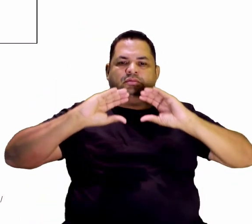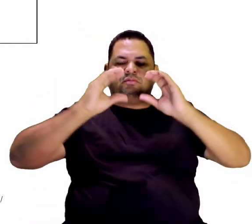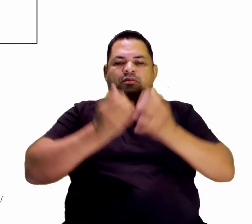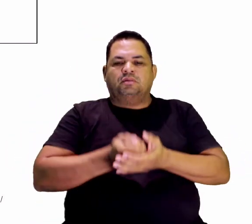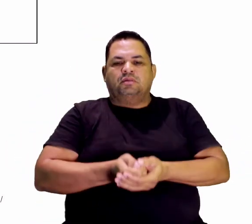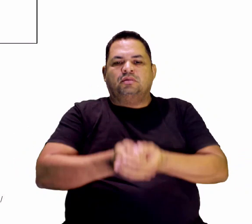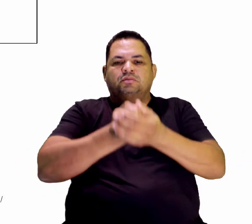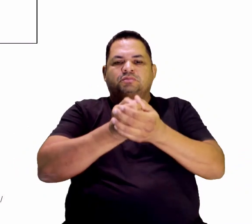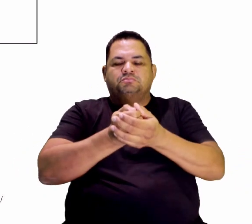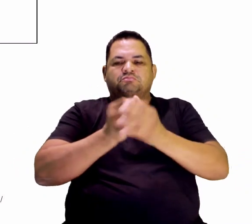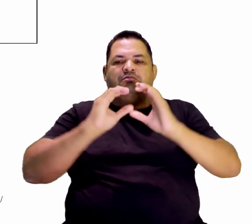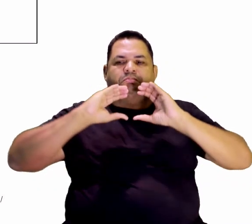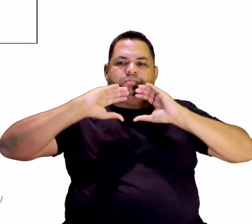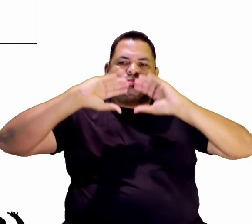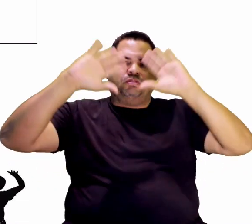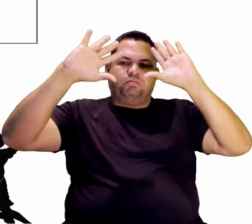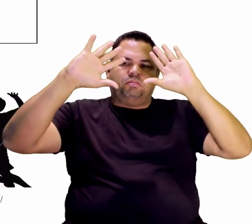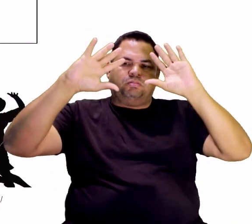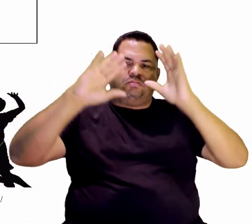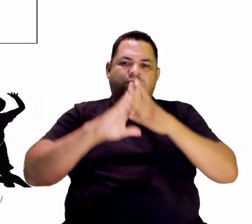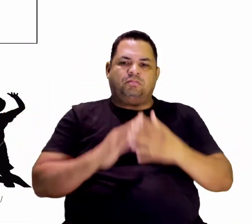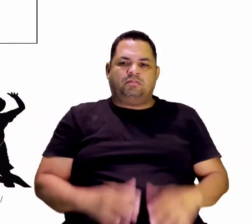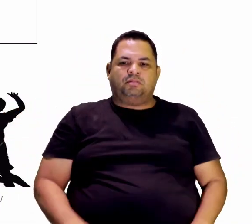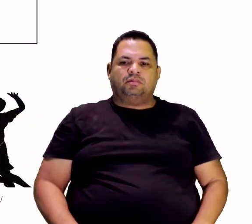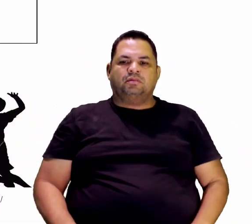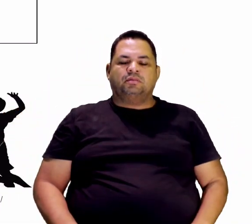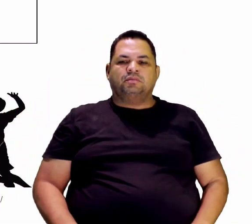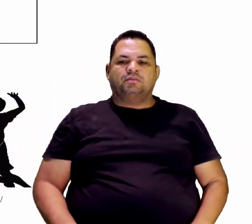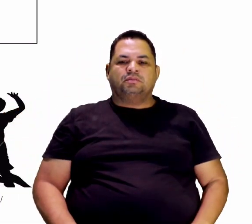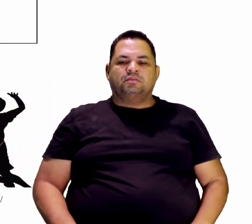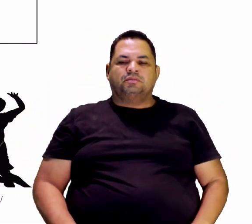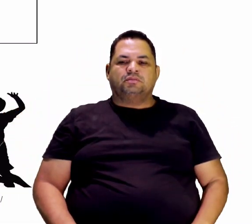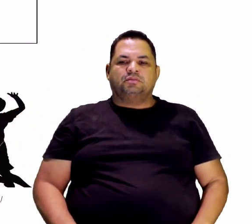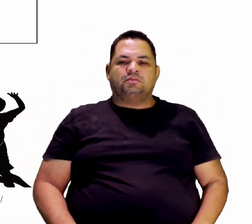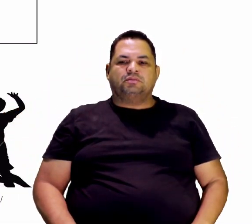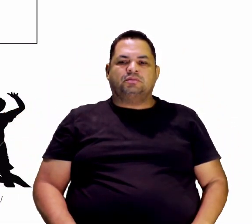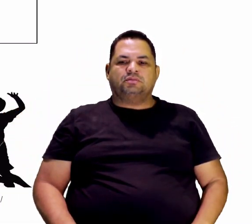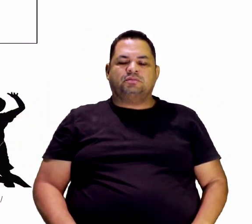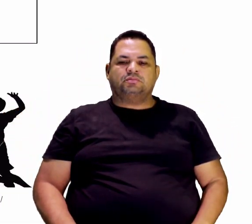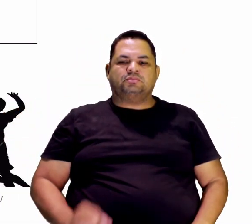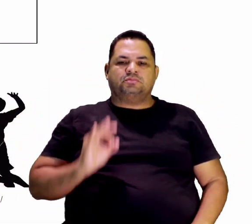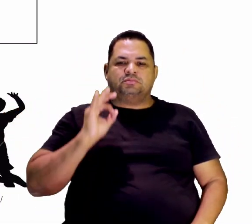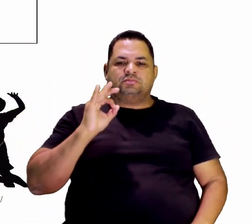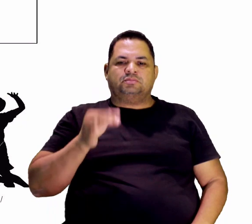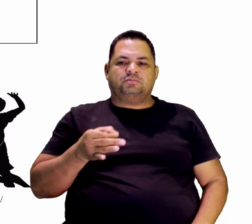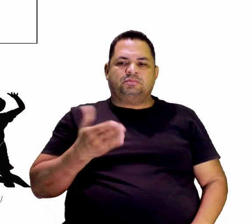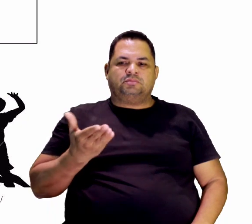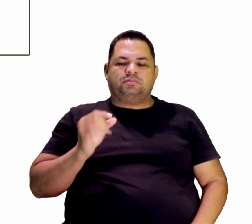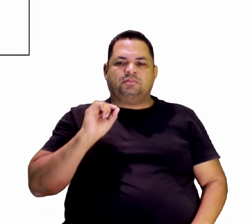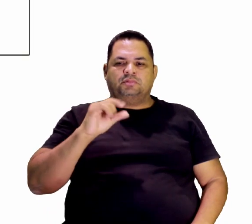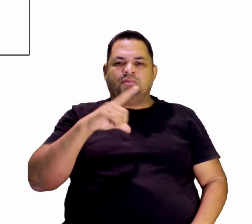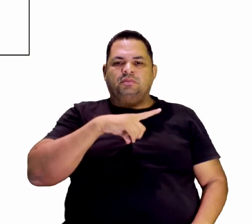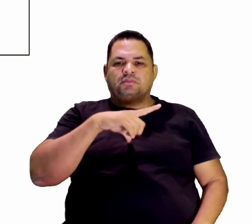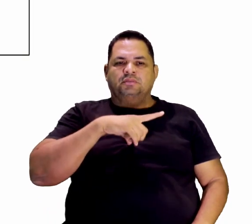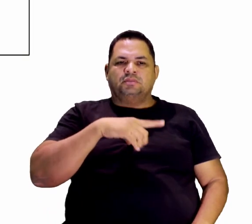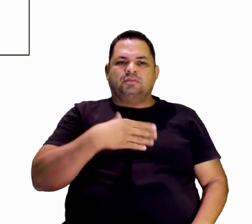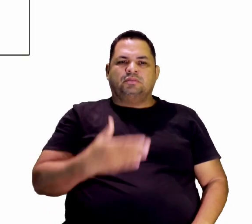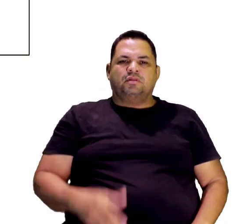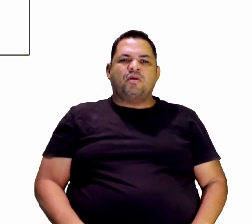técnicas. Dentro do levantamento, eu tenho técnicas como para frente, para trás, lateral, salto, uma das